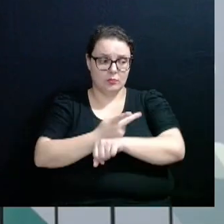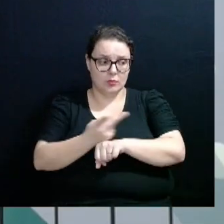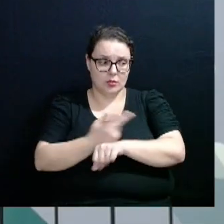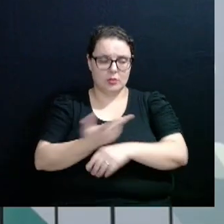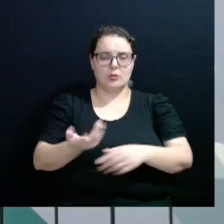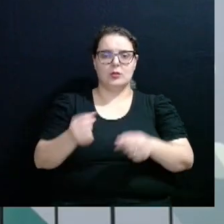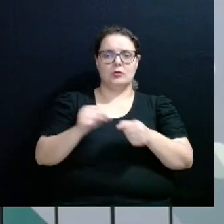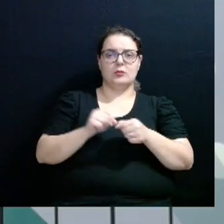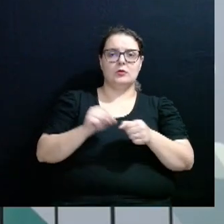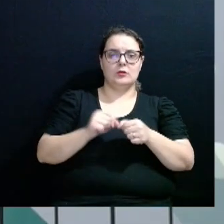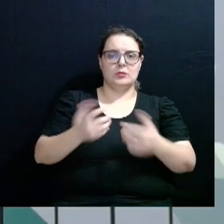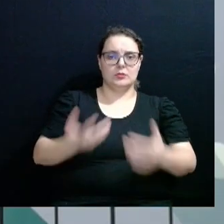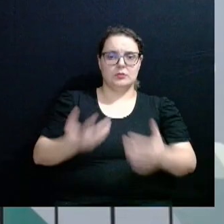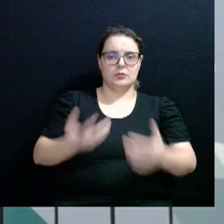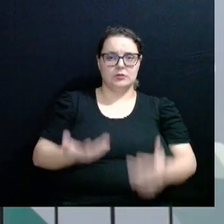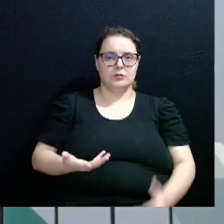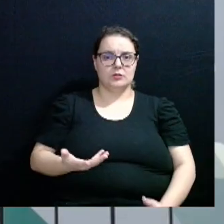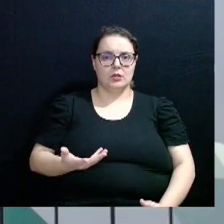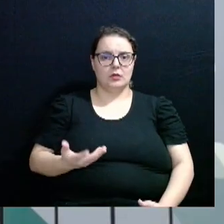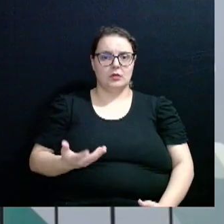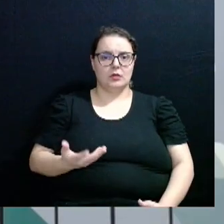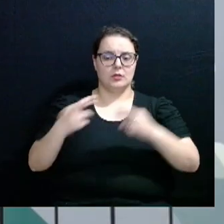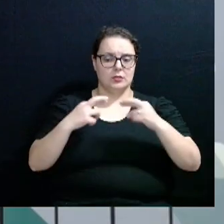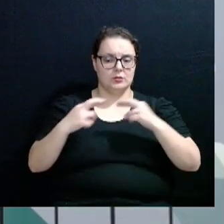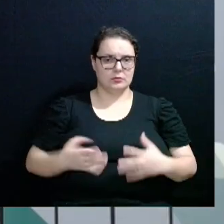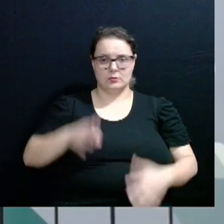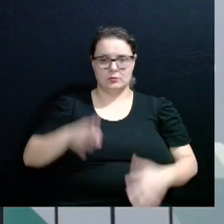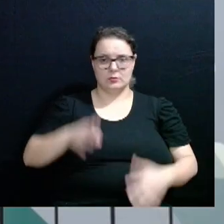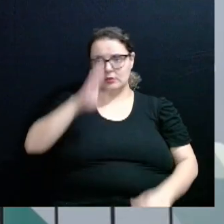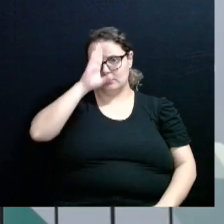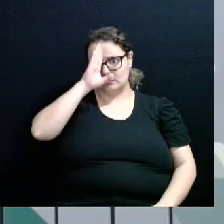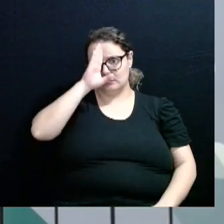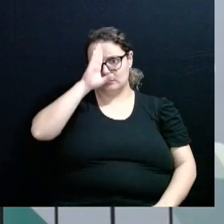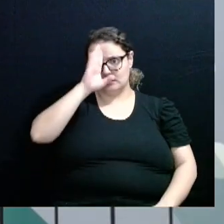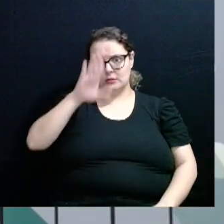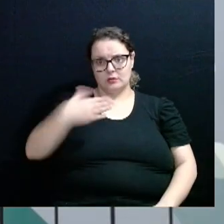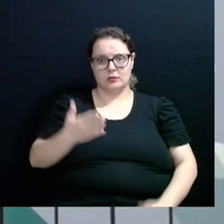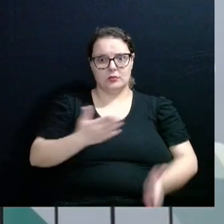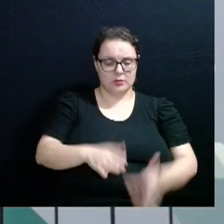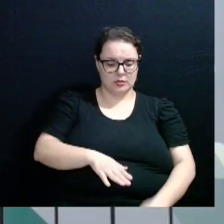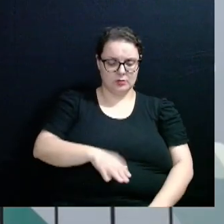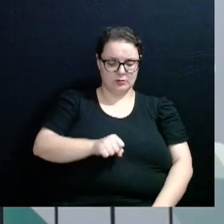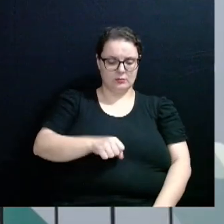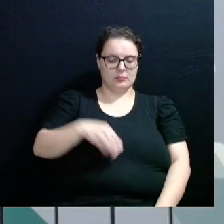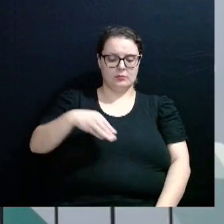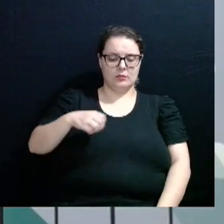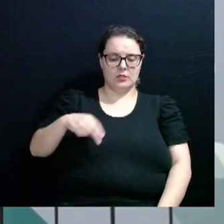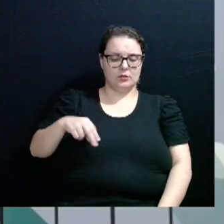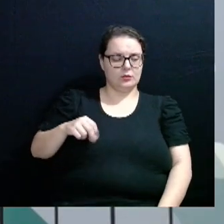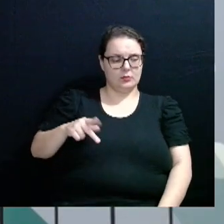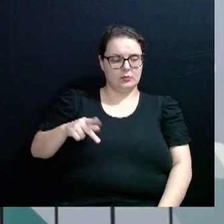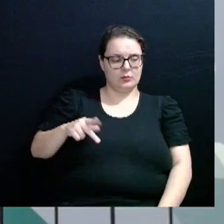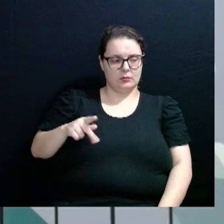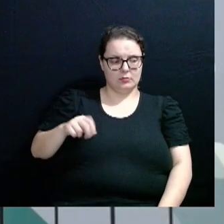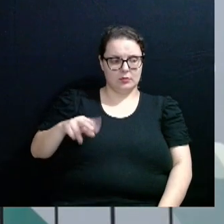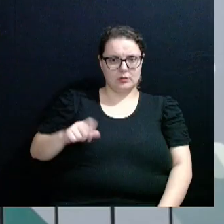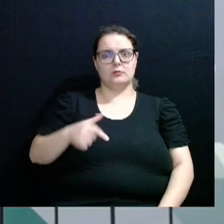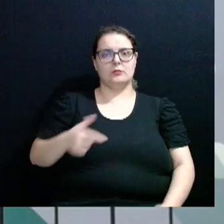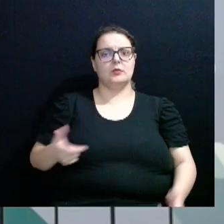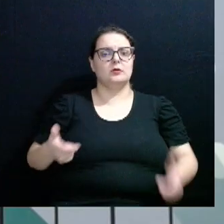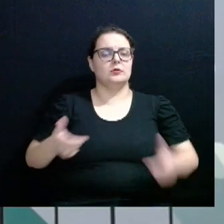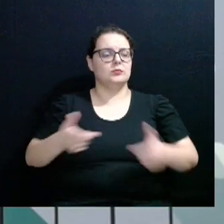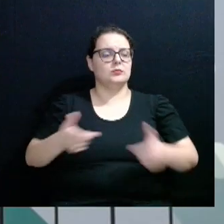todo esse check-up, principalmente quando elas estão entrando na menopausa e depois se tem uma baixa. Então, a importância de a